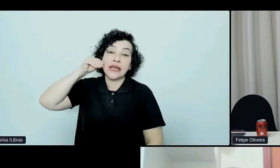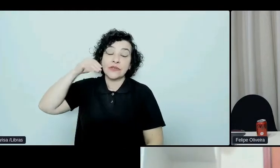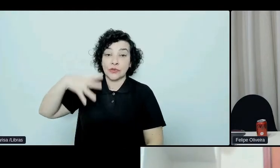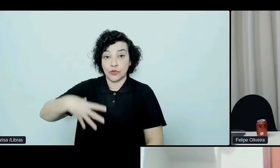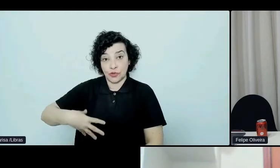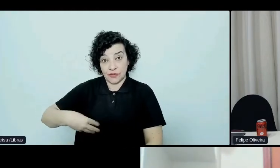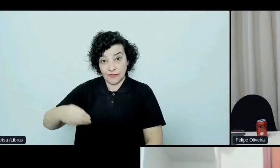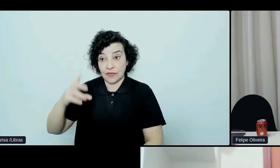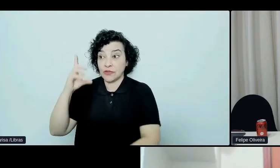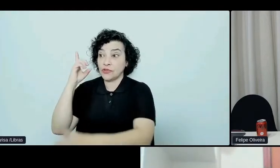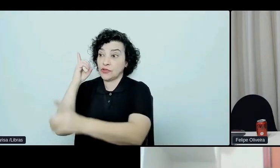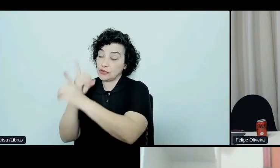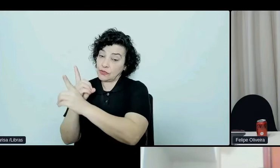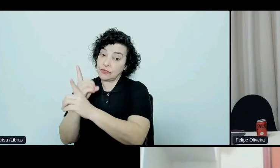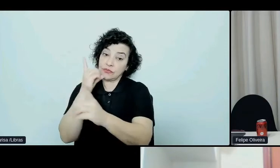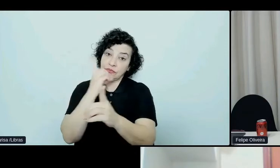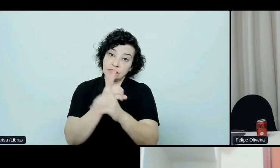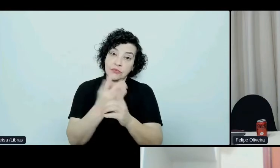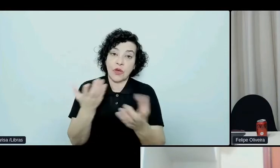que está fechada no mundo dela.